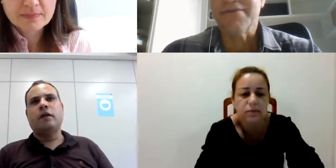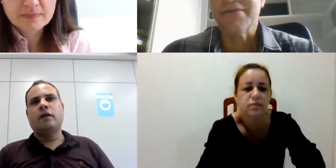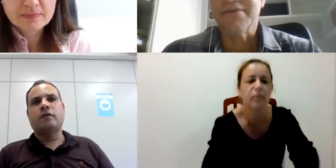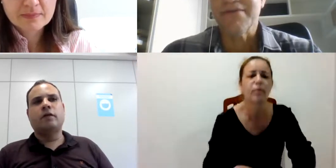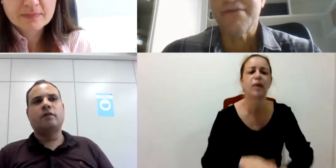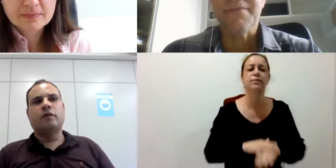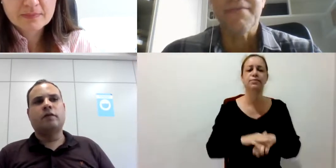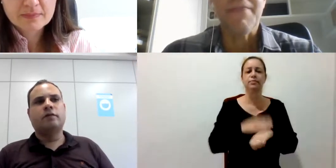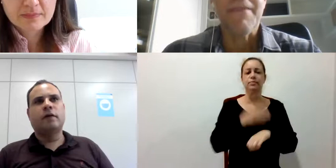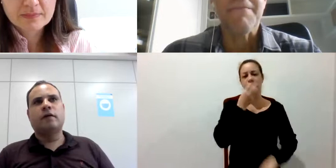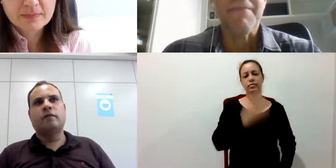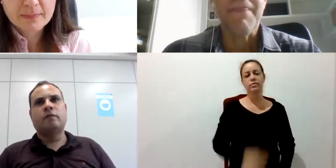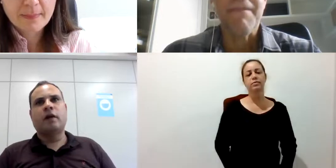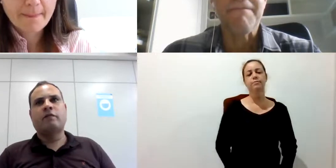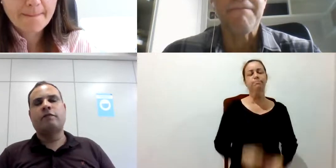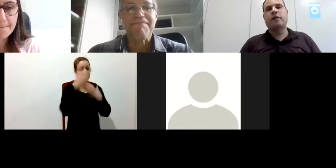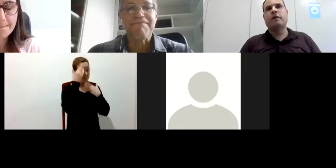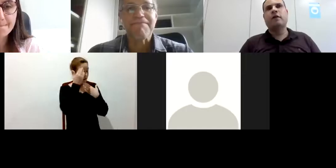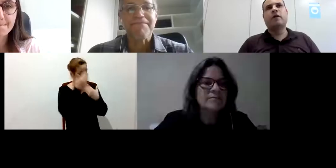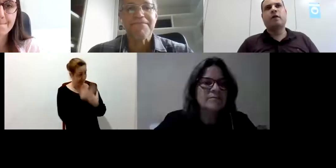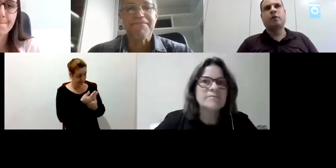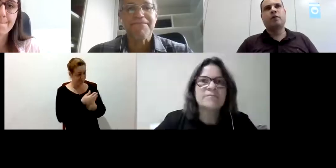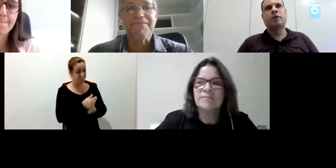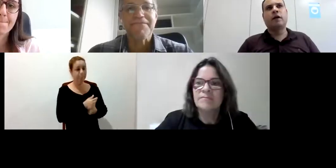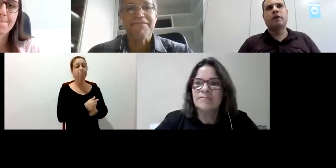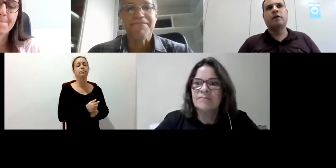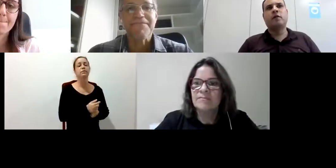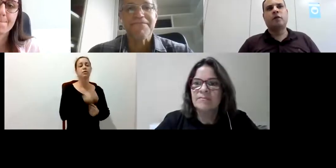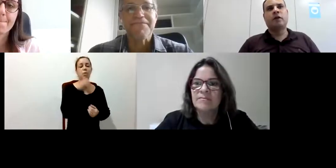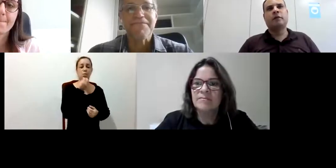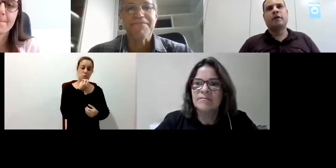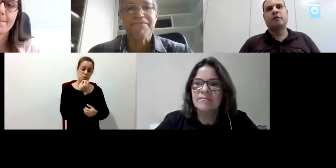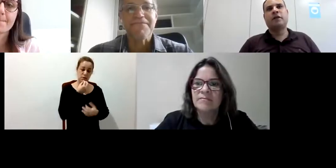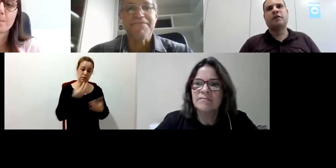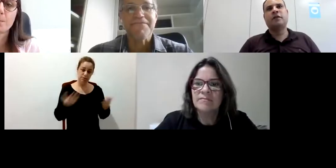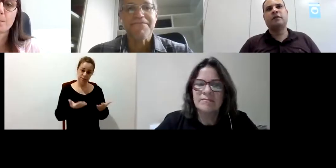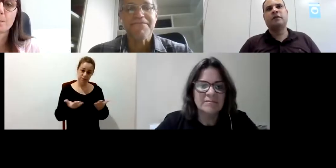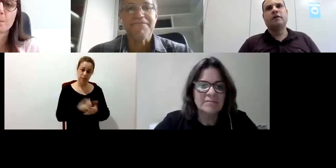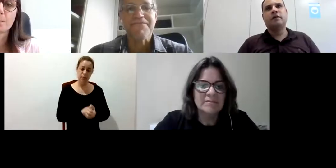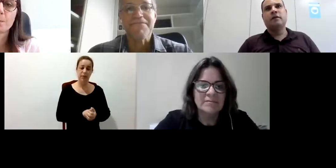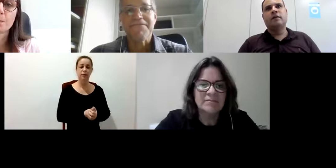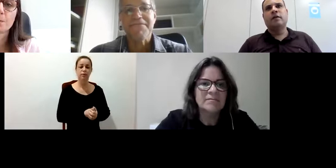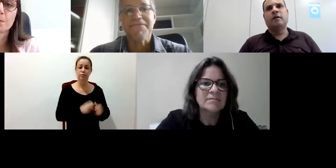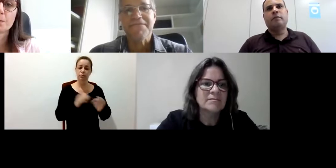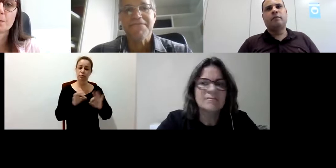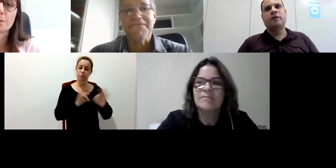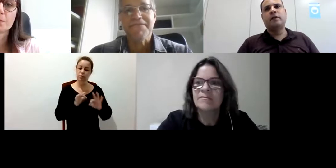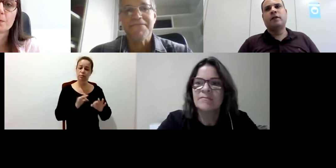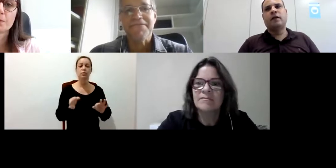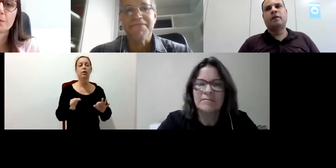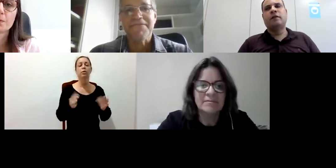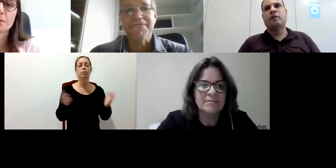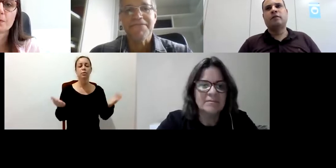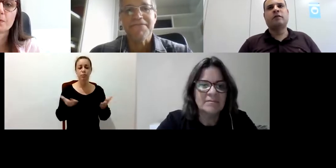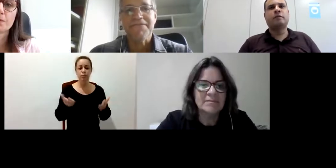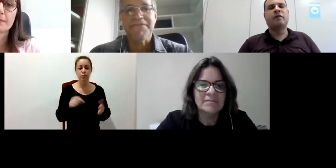Assim... Eu agradeço aí, Antônio, né, palavra final aí, a oportunidade aí que o programa está dando para a gente, né, para a gente que